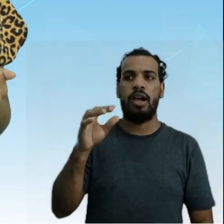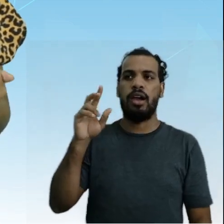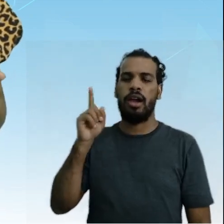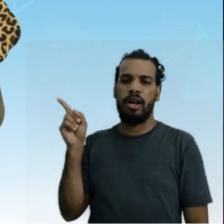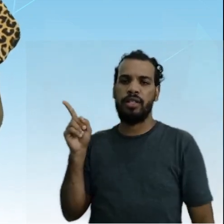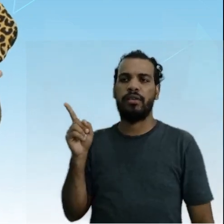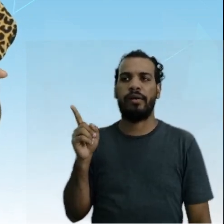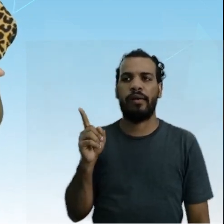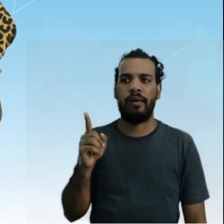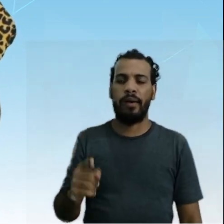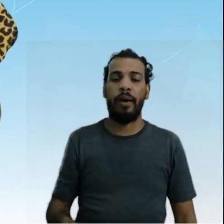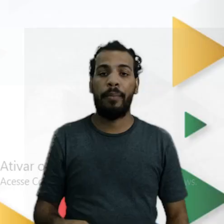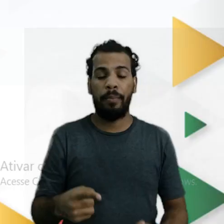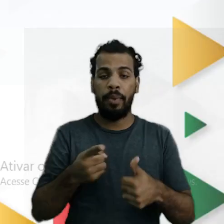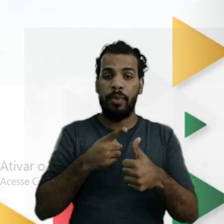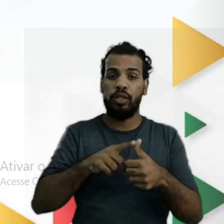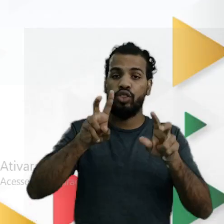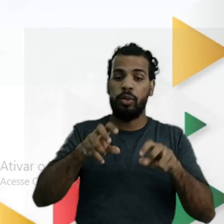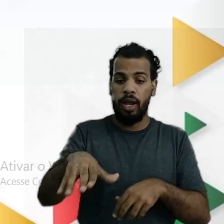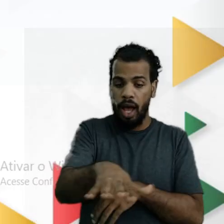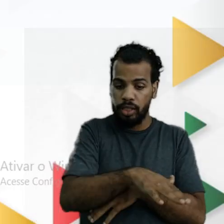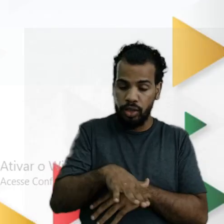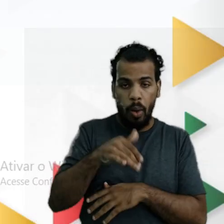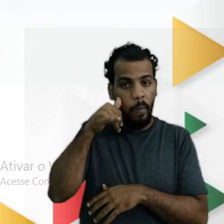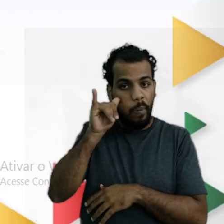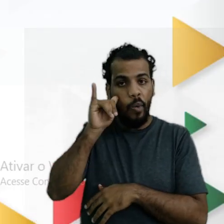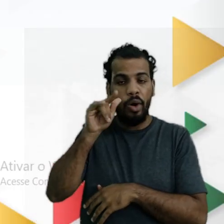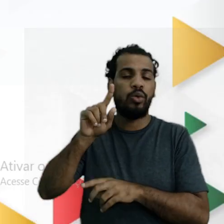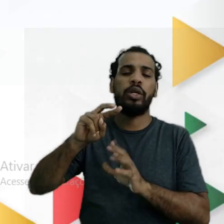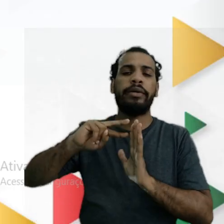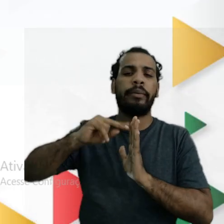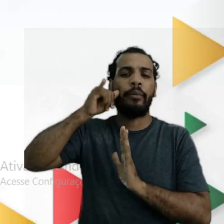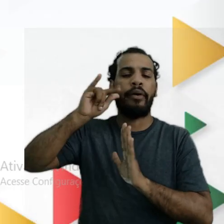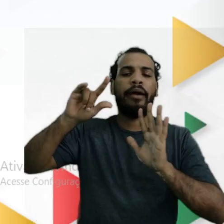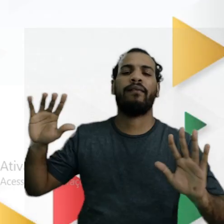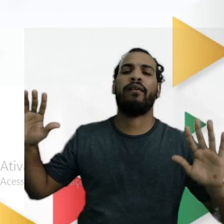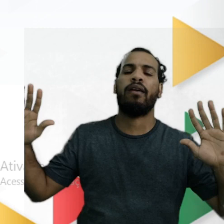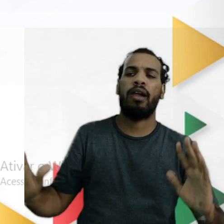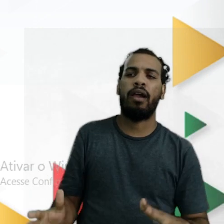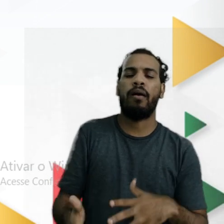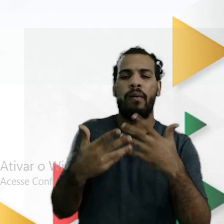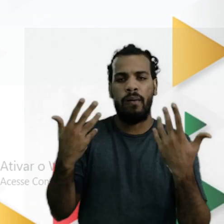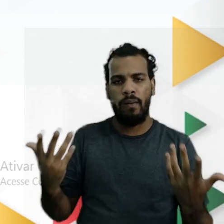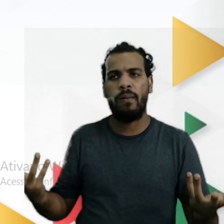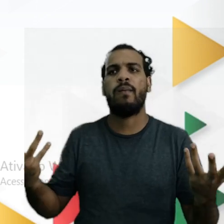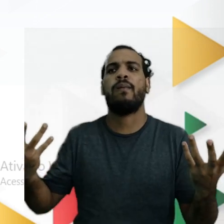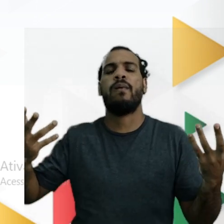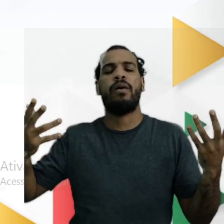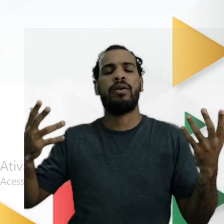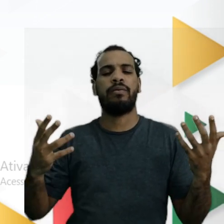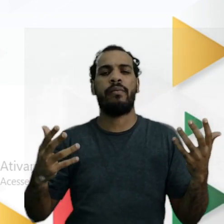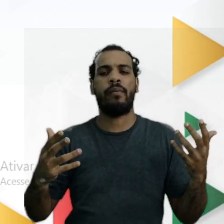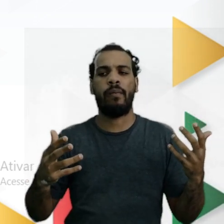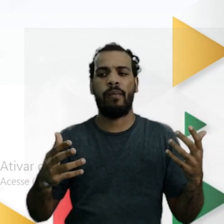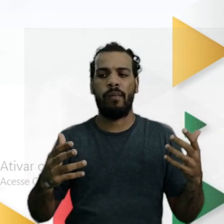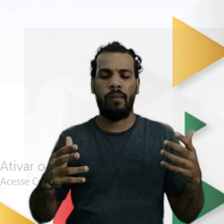primeiro ponto é a regionalidade. Como eu falei, o boi, né, a questão das festas, do boi como elemento